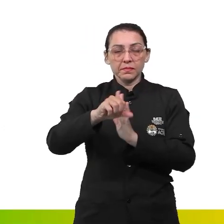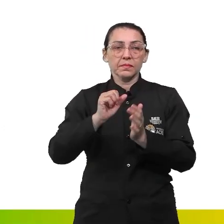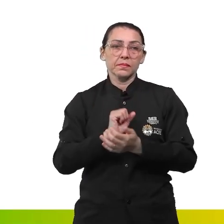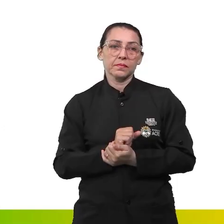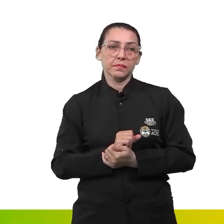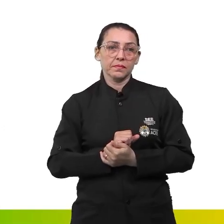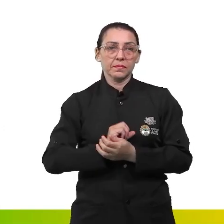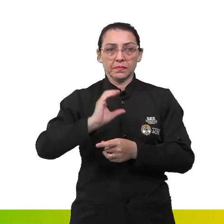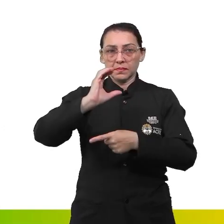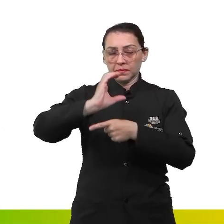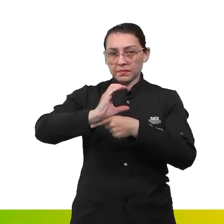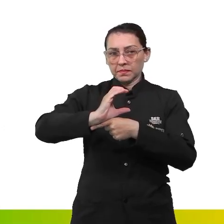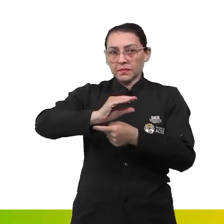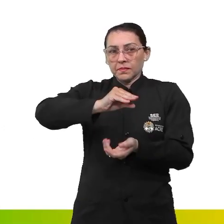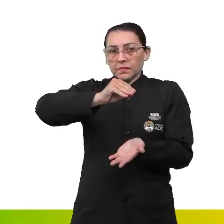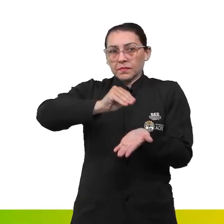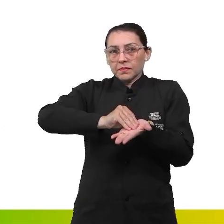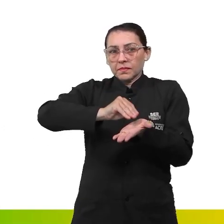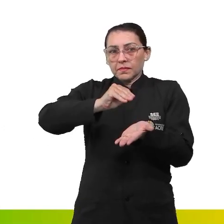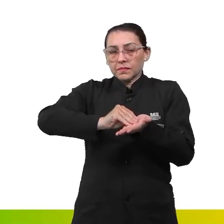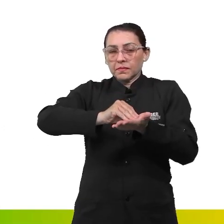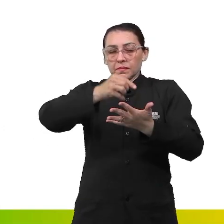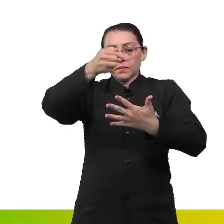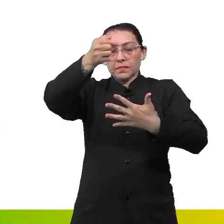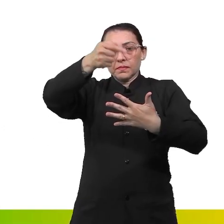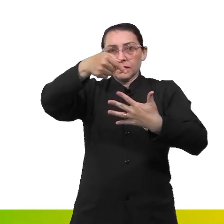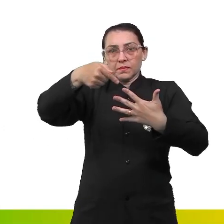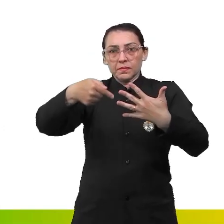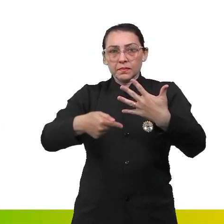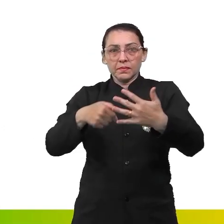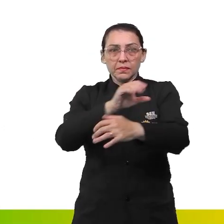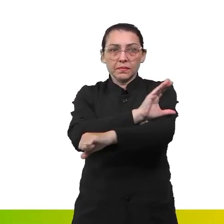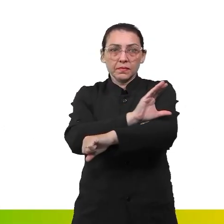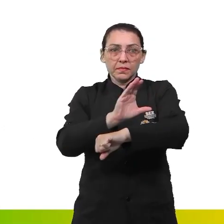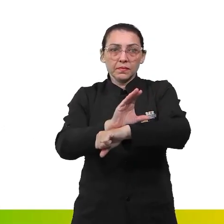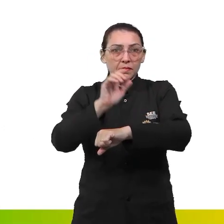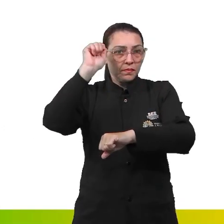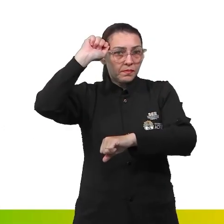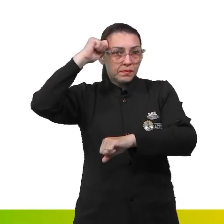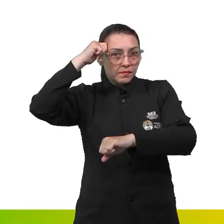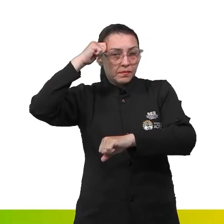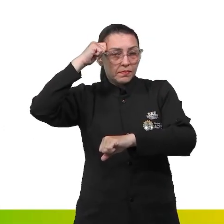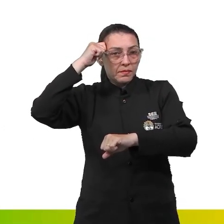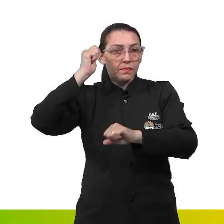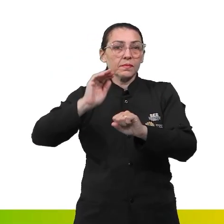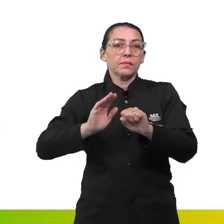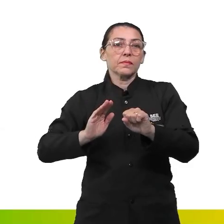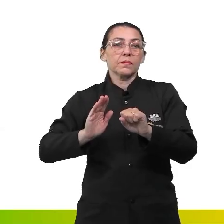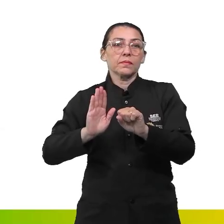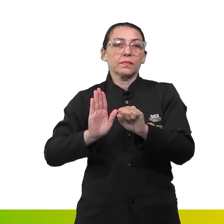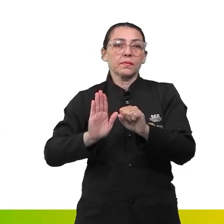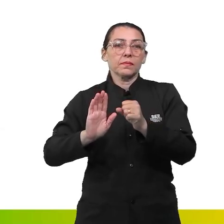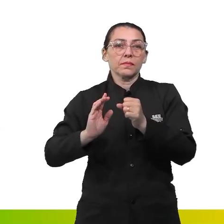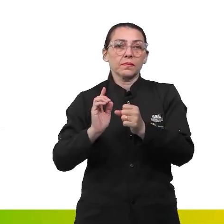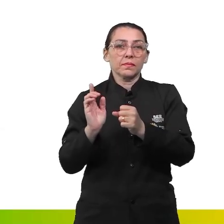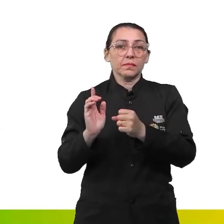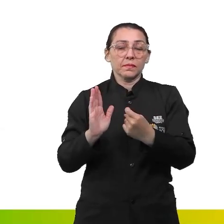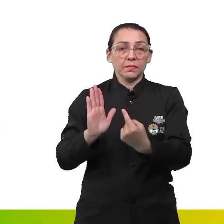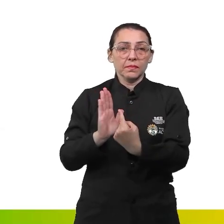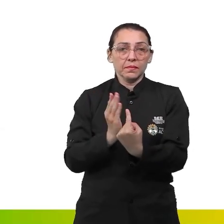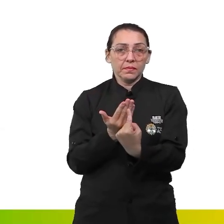XIX. C. A ausência de elementos culturais africanos, dado o isolamento da